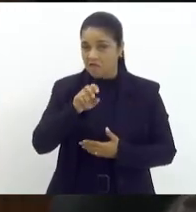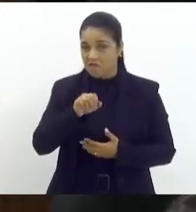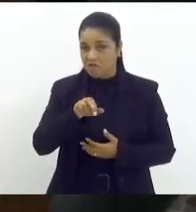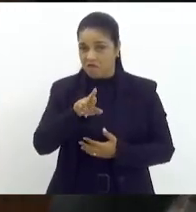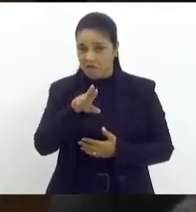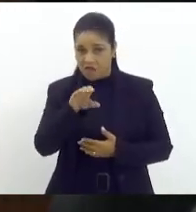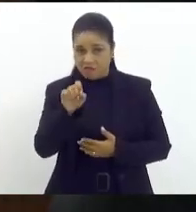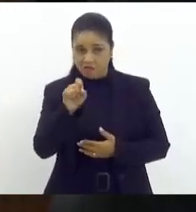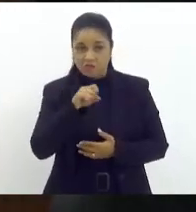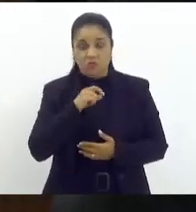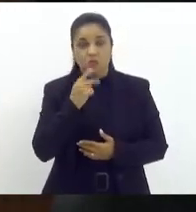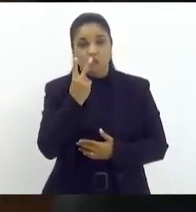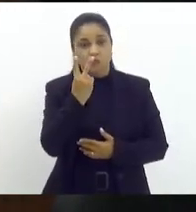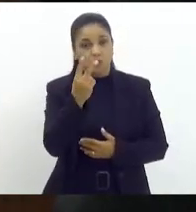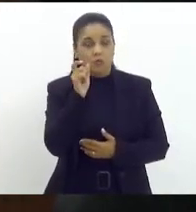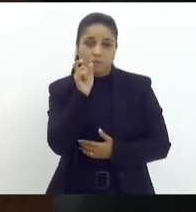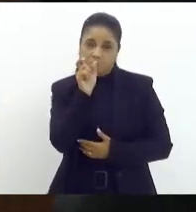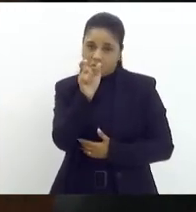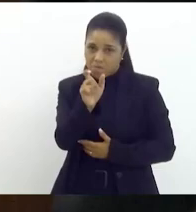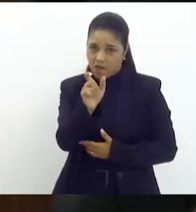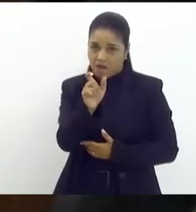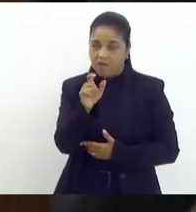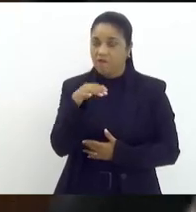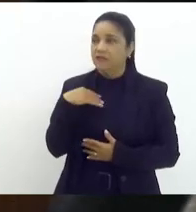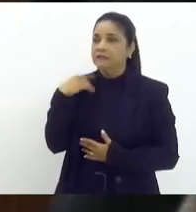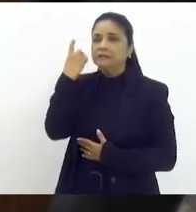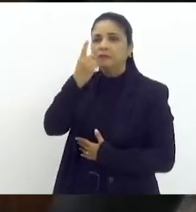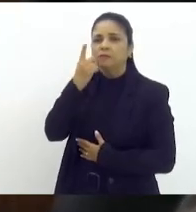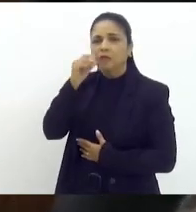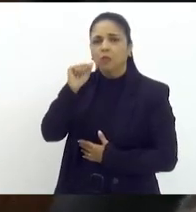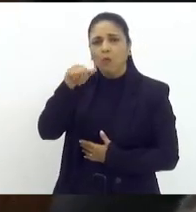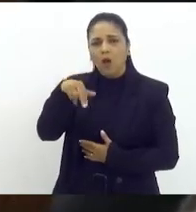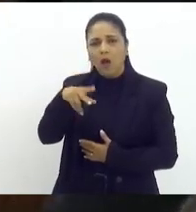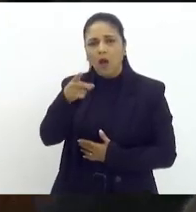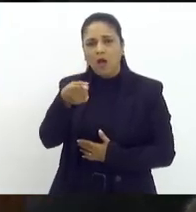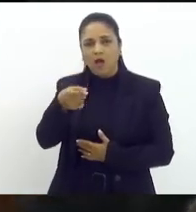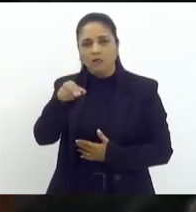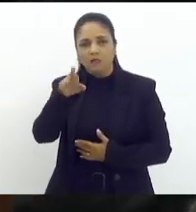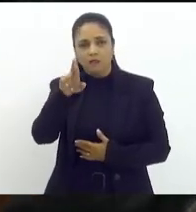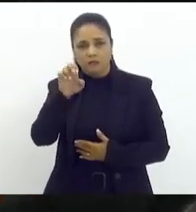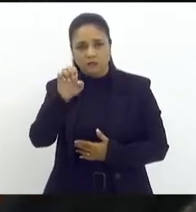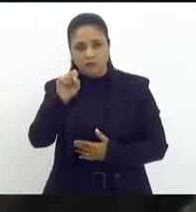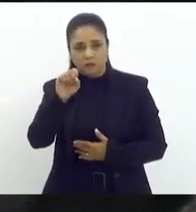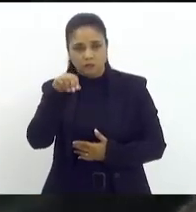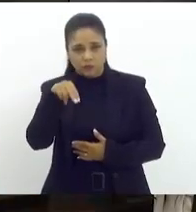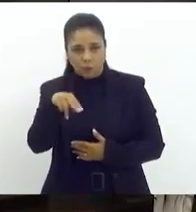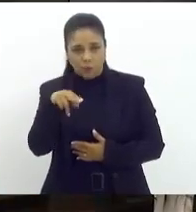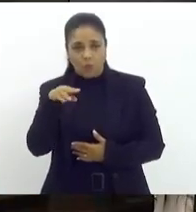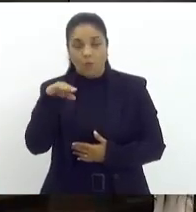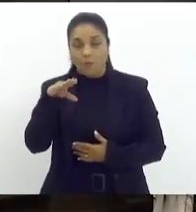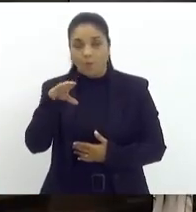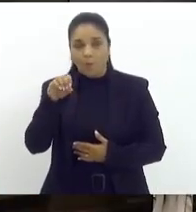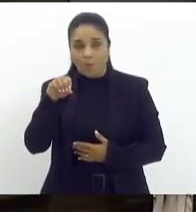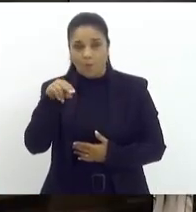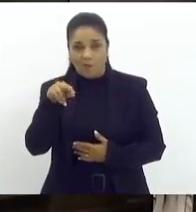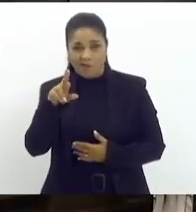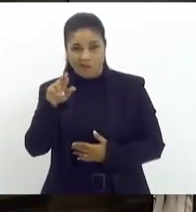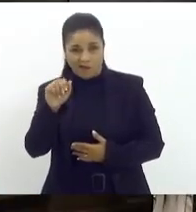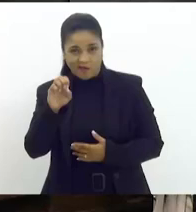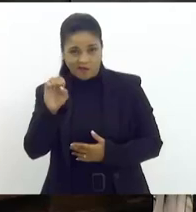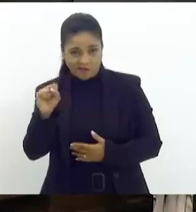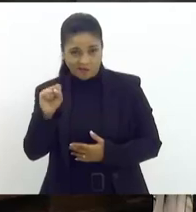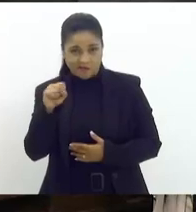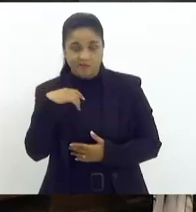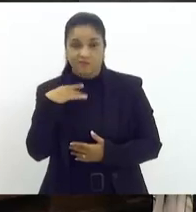palavrinhas a primeira para o Anderson Deputado Anderson Deputado Anderson de Moraes primeira coisa seguinte